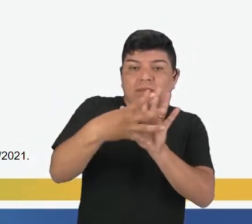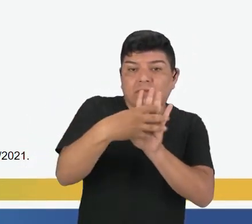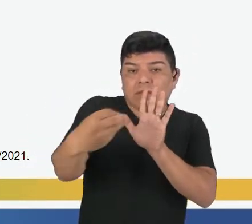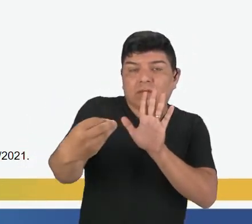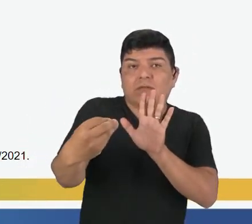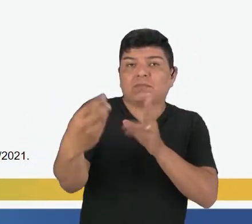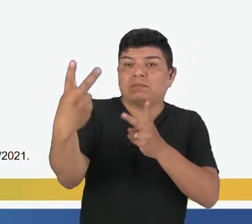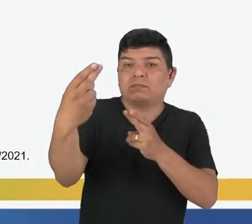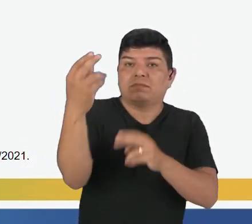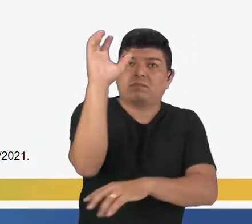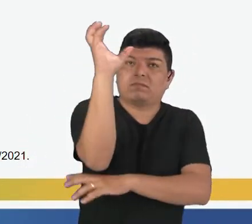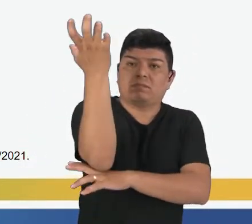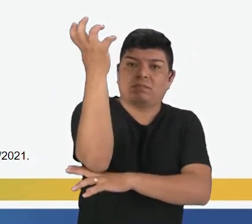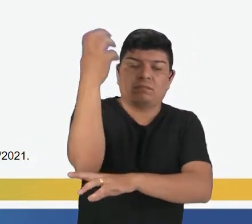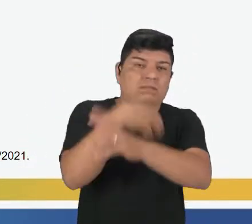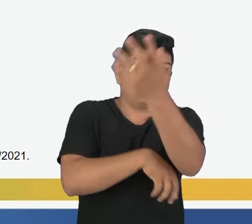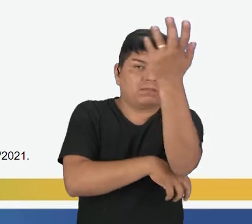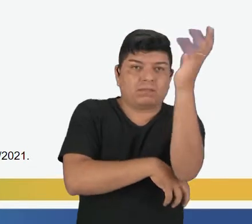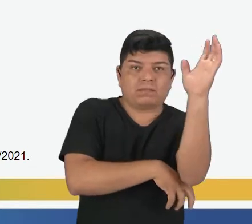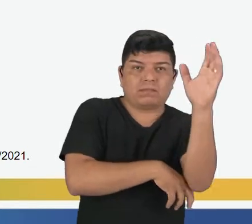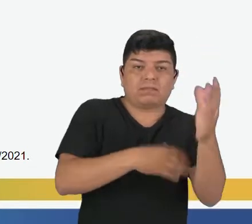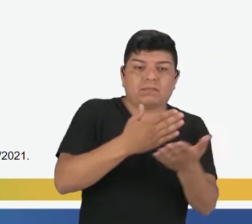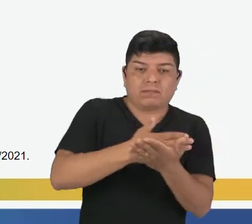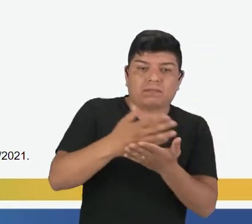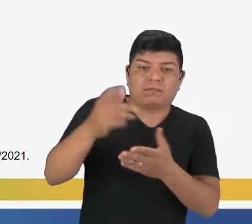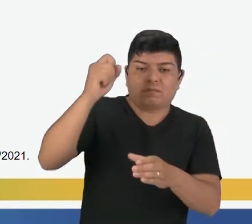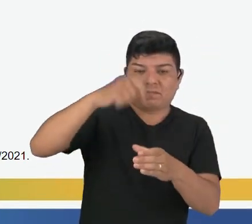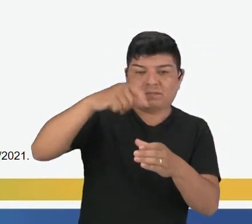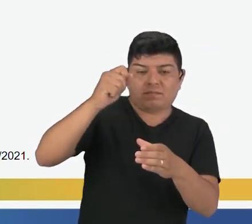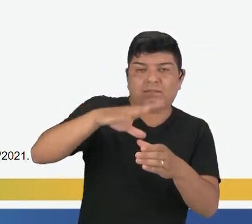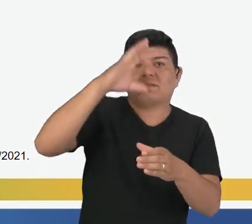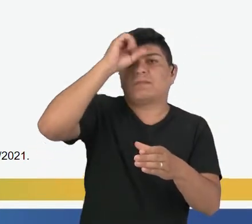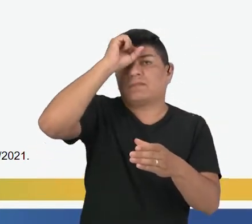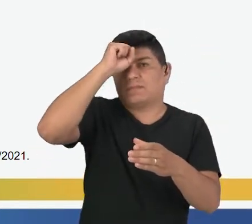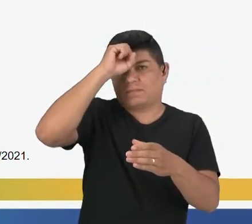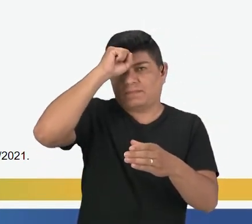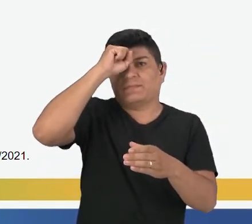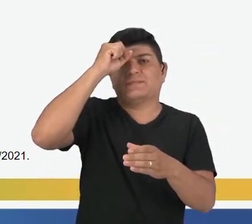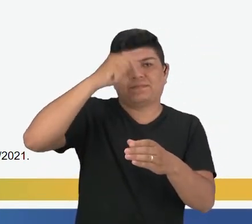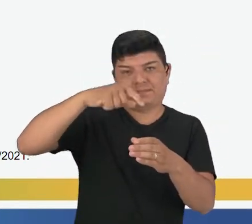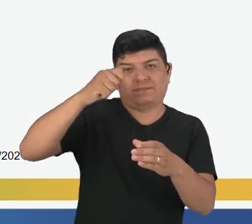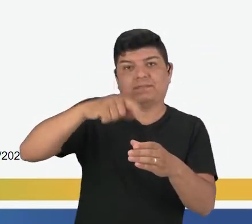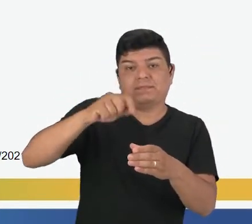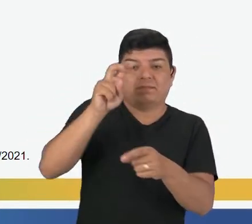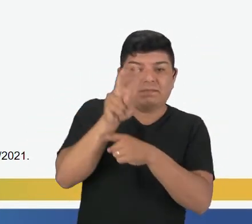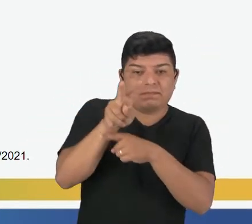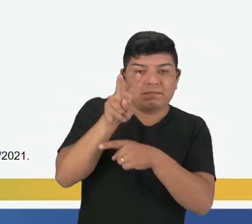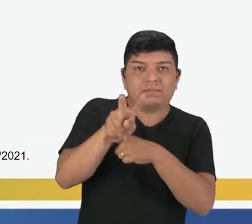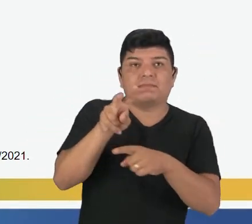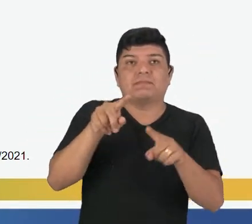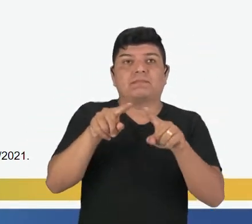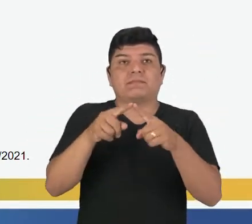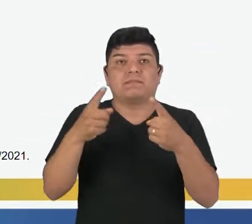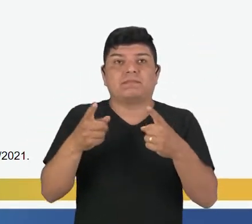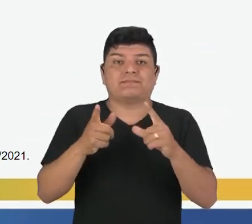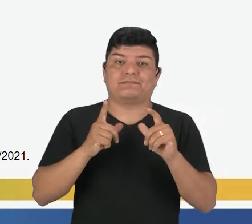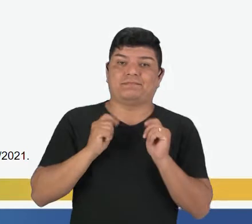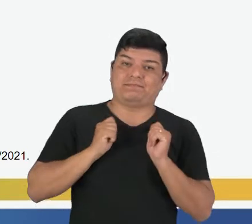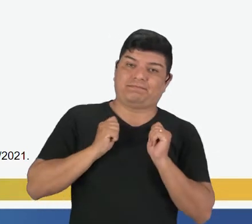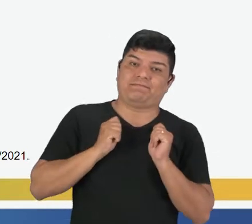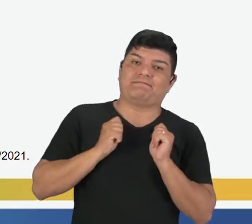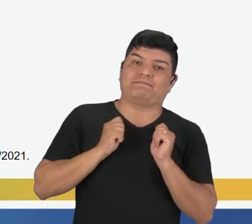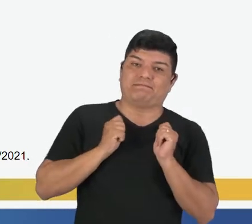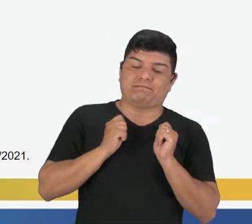começou a plantá-las. Ou seja, aprendeu a cultivá-las. Desta forma, se tornou